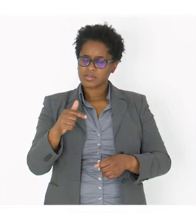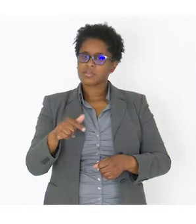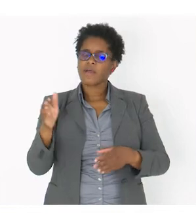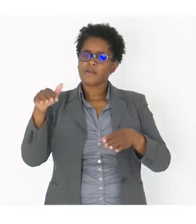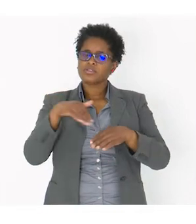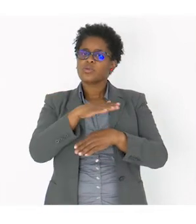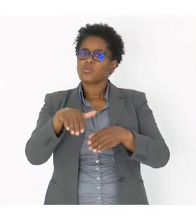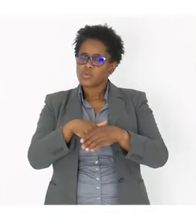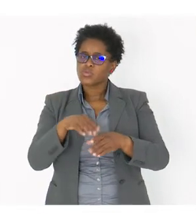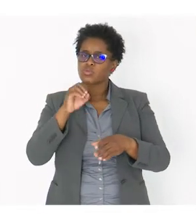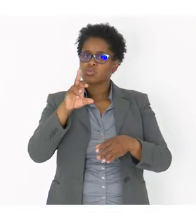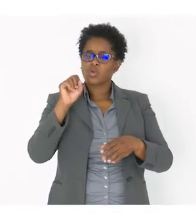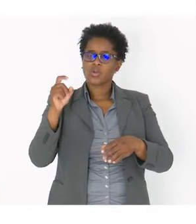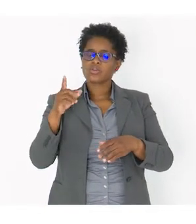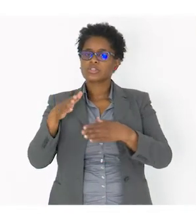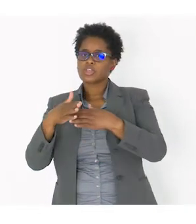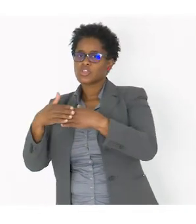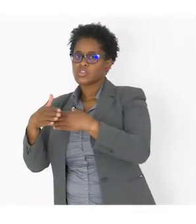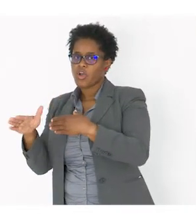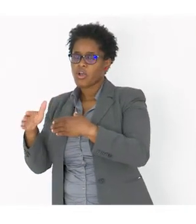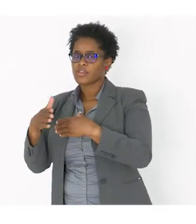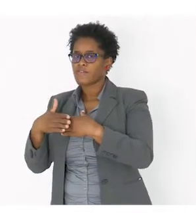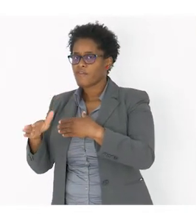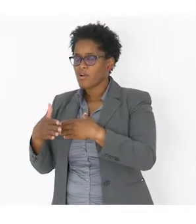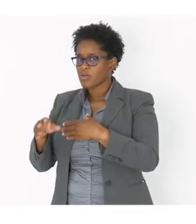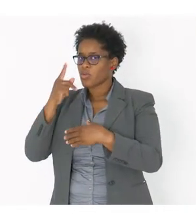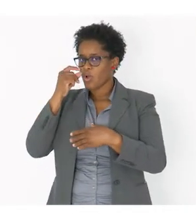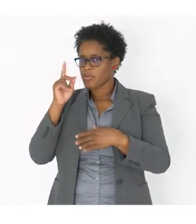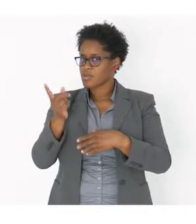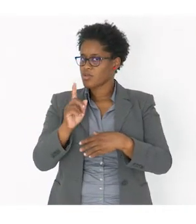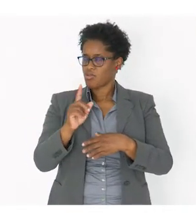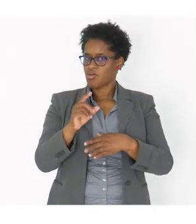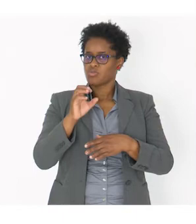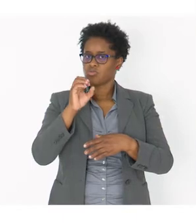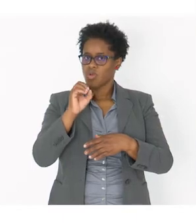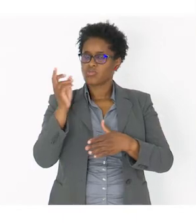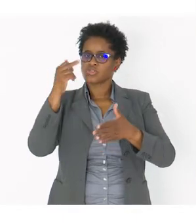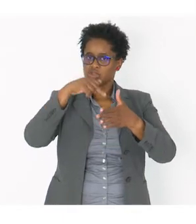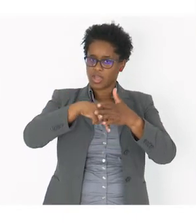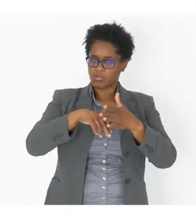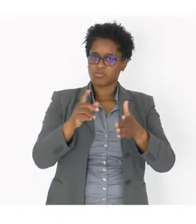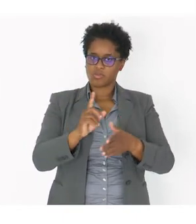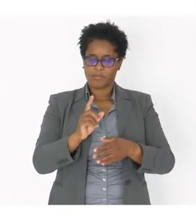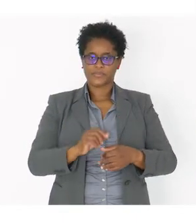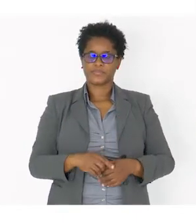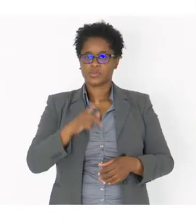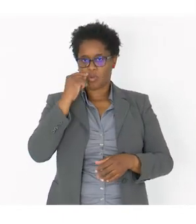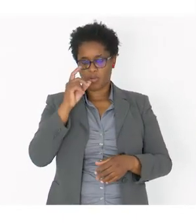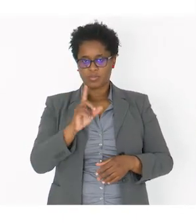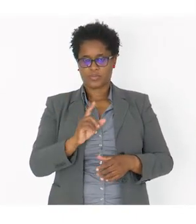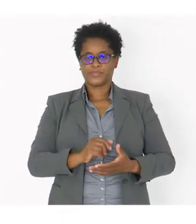dos órgãos externos do homem, não dos órgãos internos do